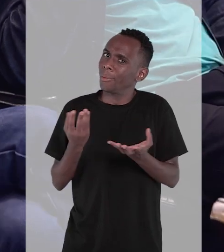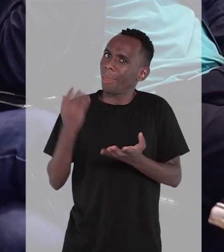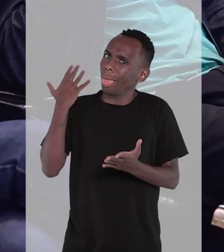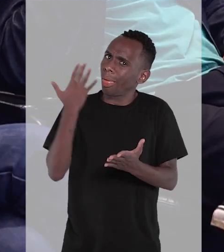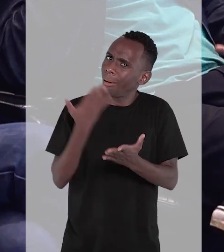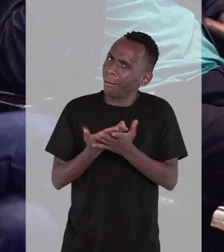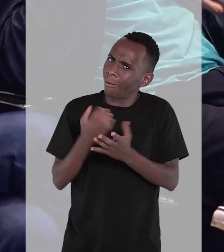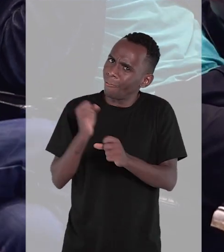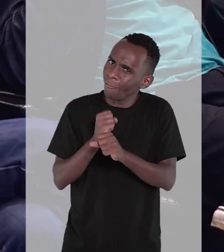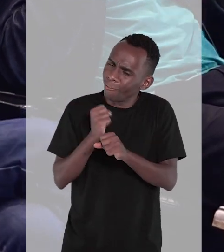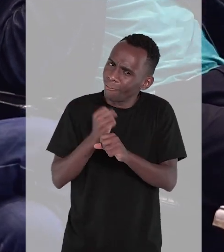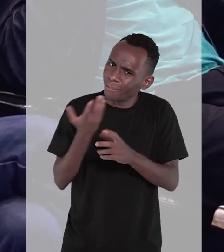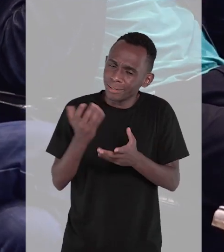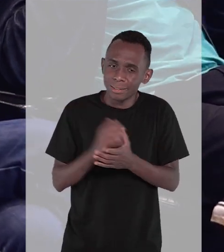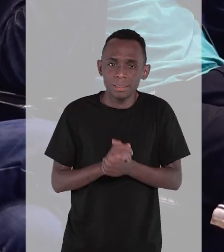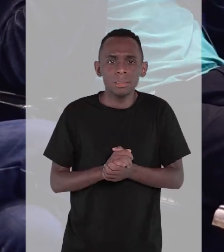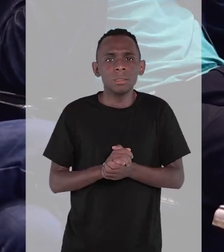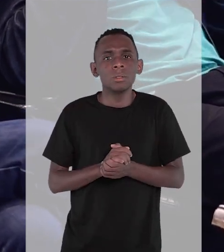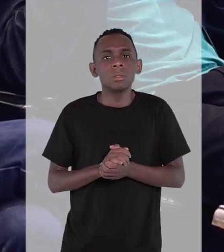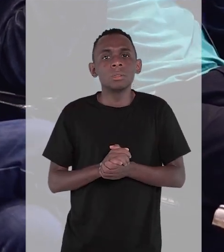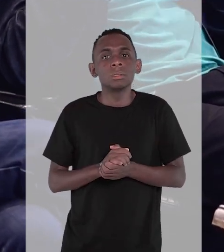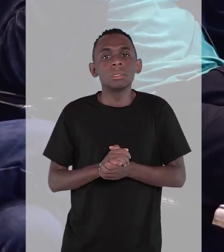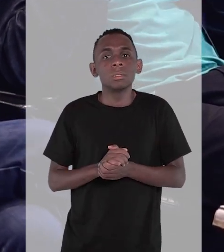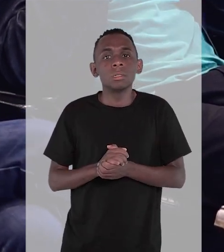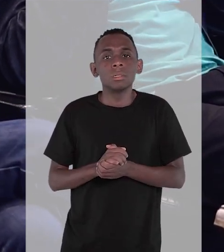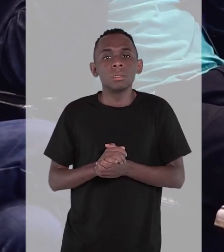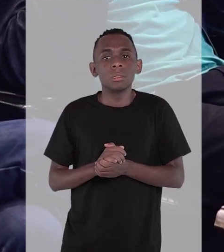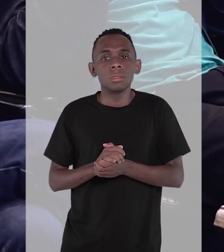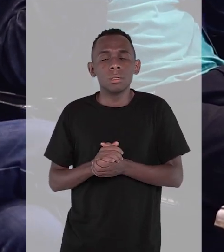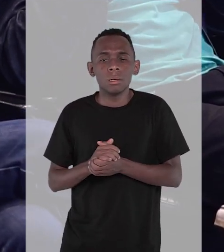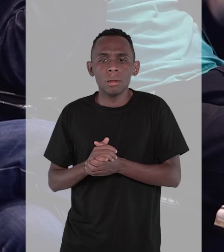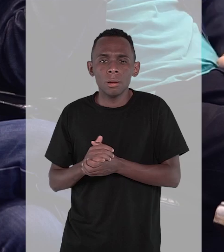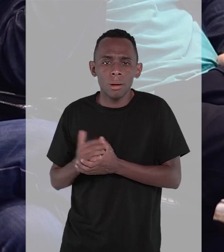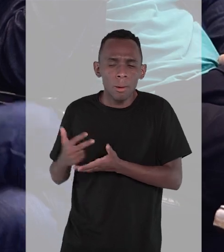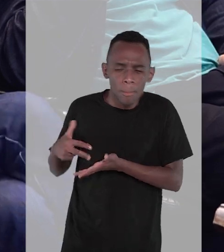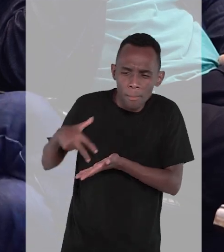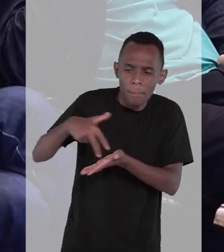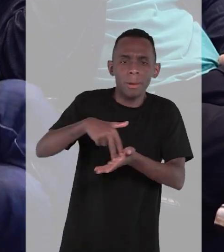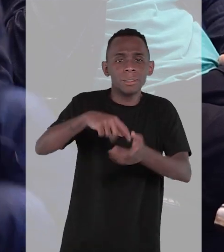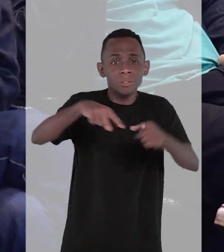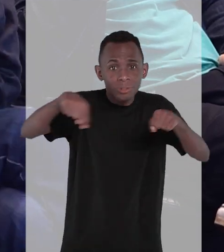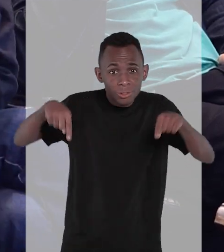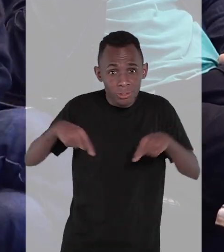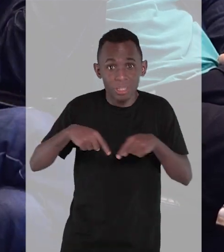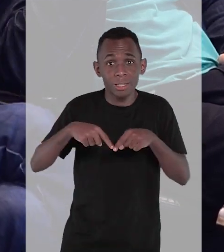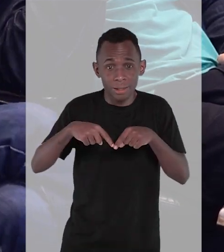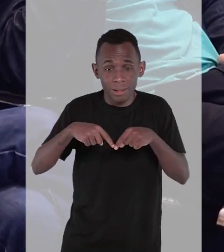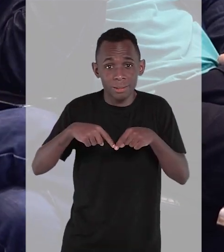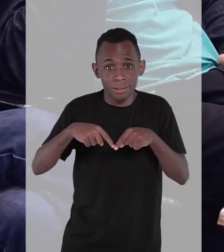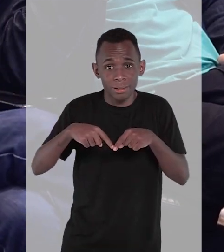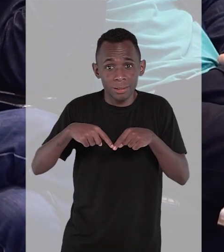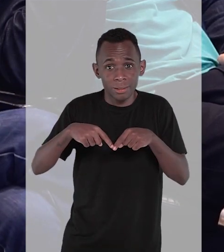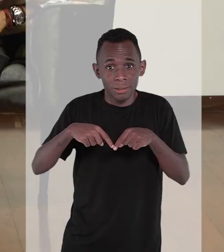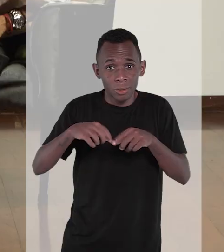matar. Cara, o que você sente quando você chega num camarim e não tem bidê?